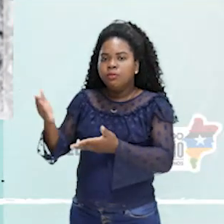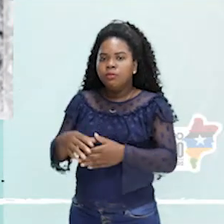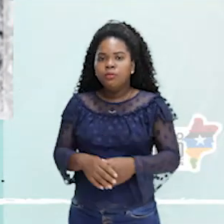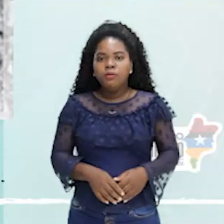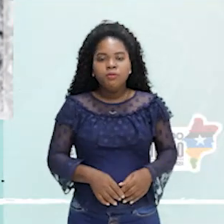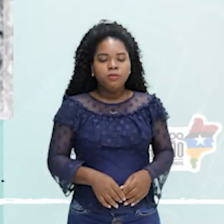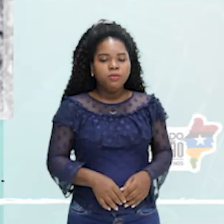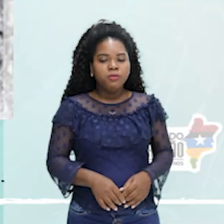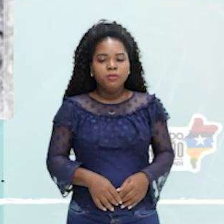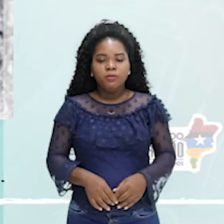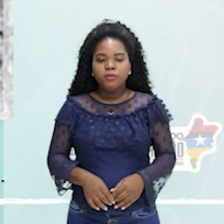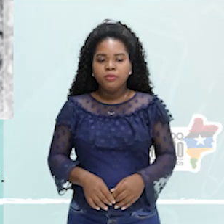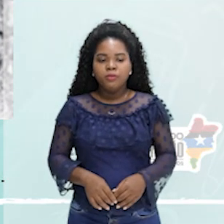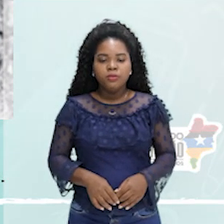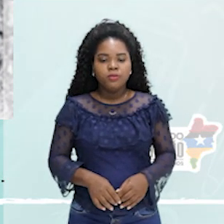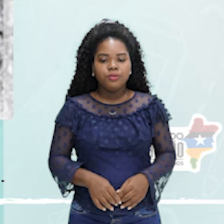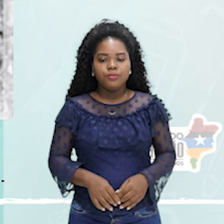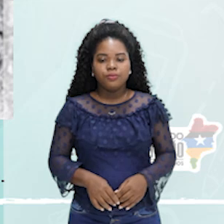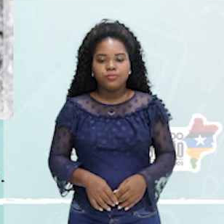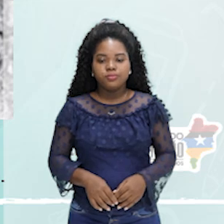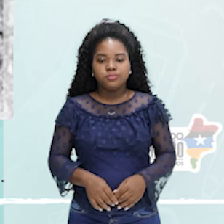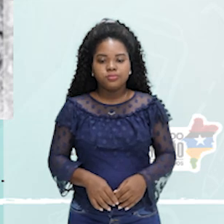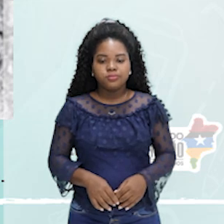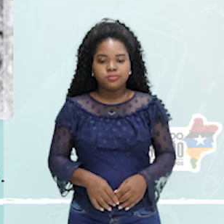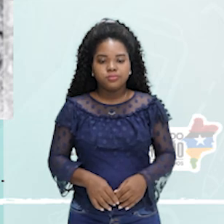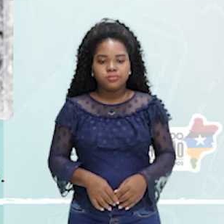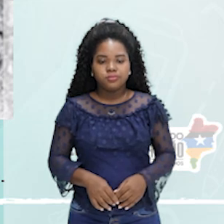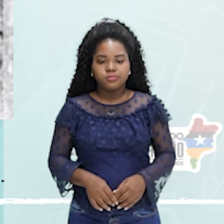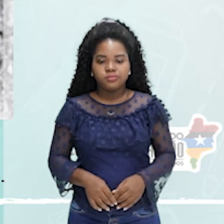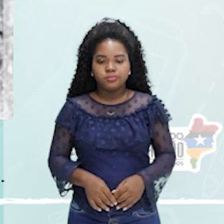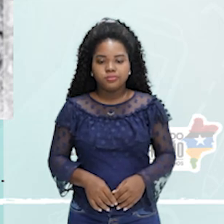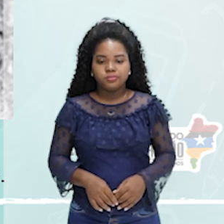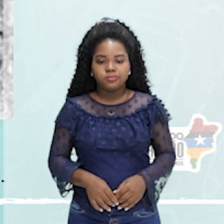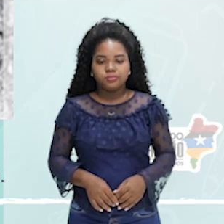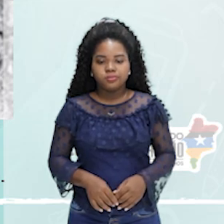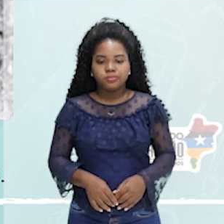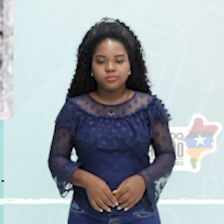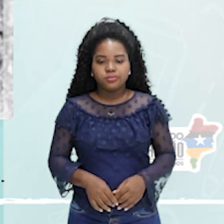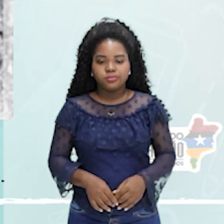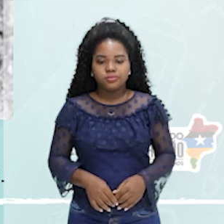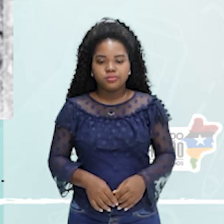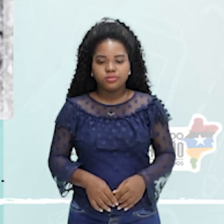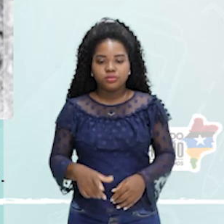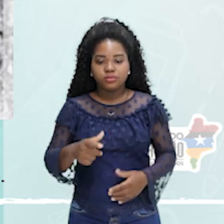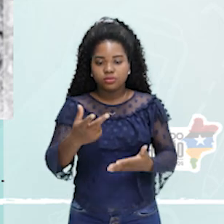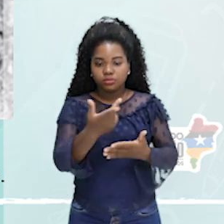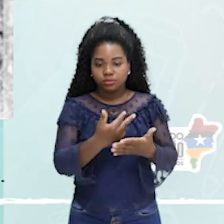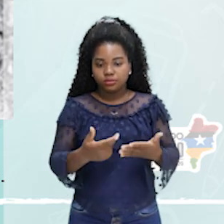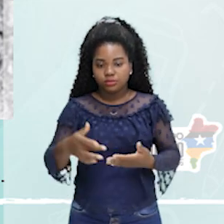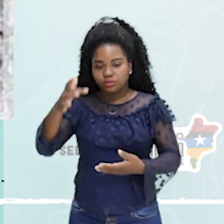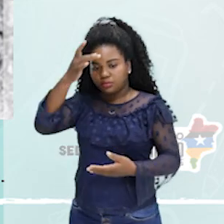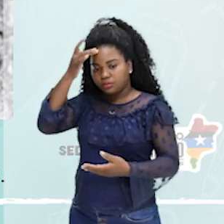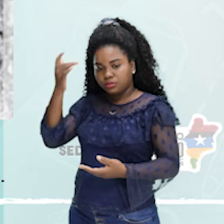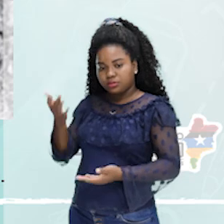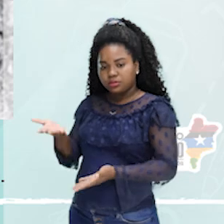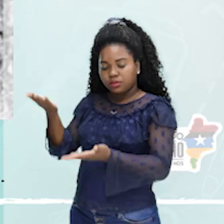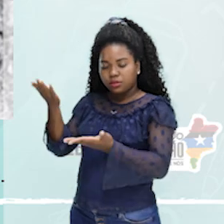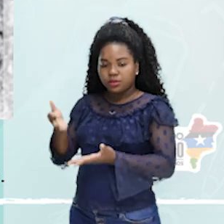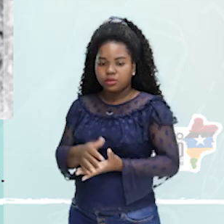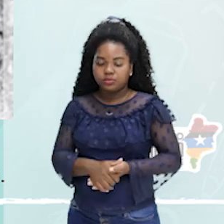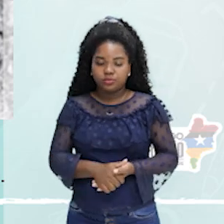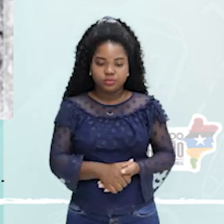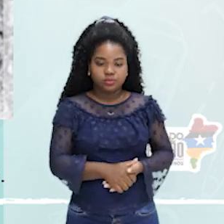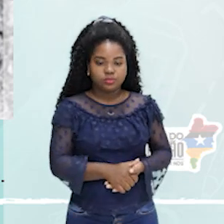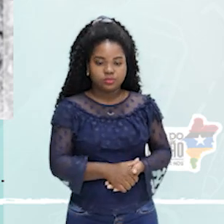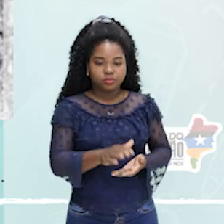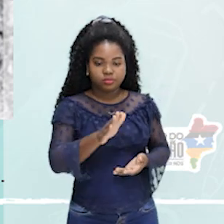uma questão, essa é da Universidade Estadual, tá? De Feira de Santana, na Bahia. Nós temos uma pessoa engravatada